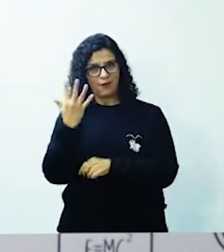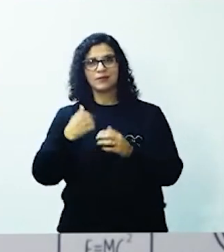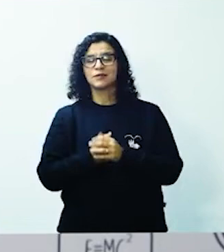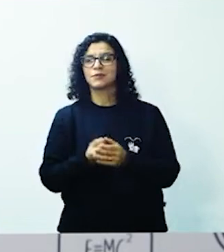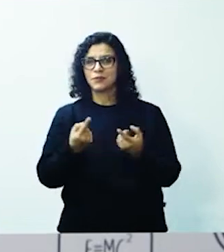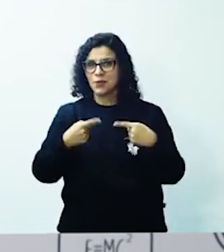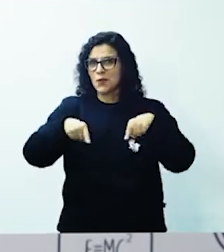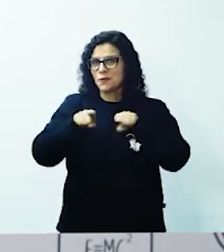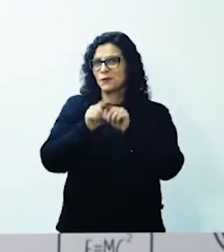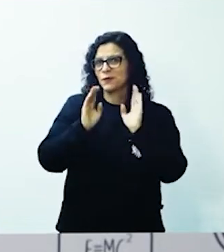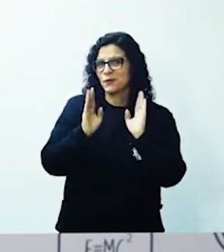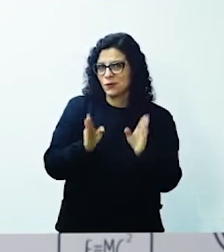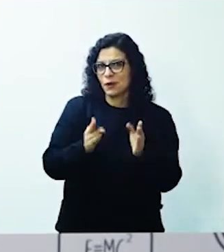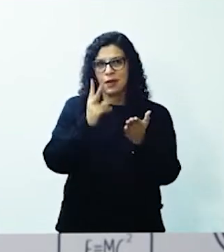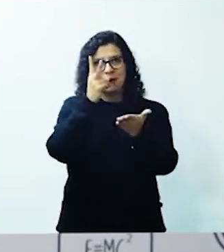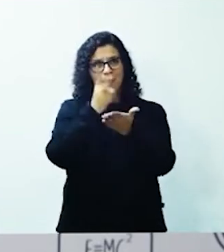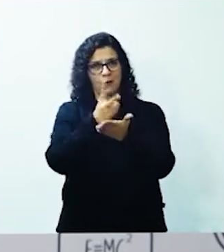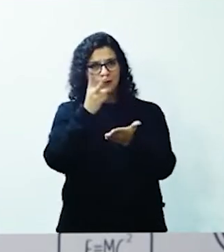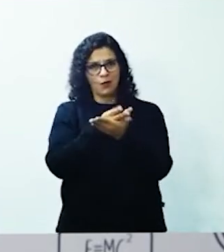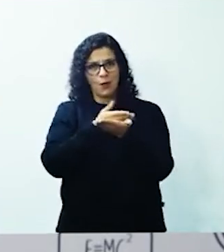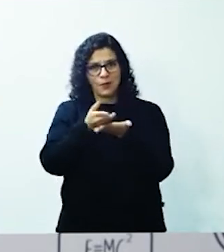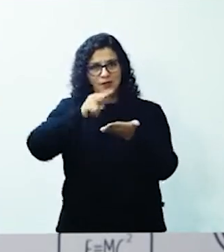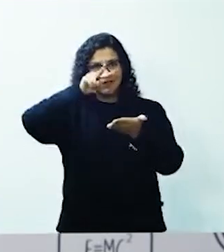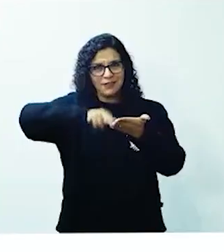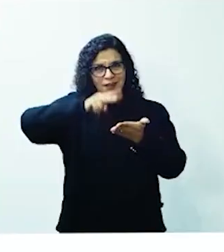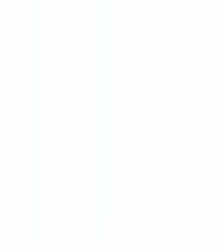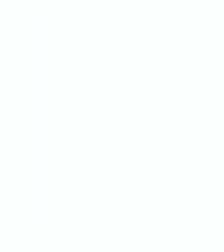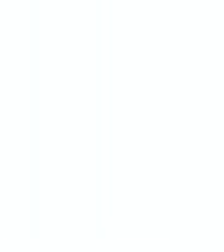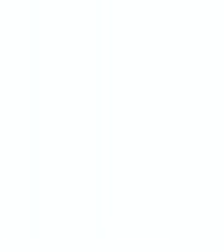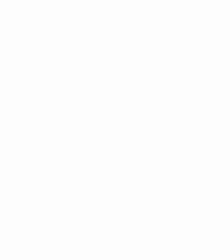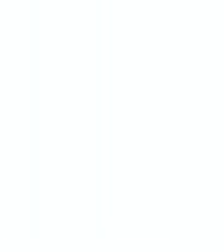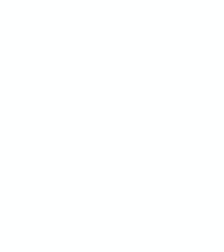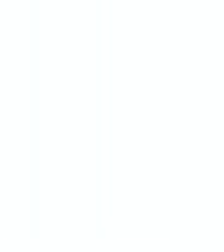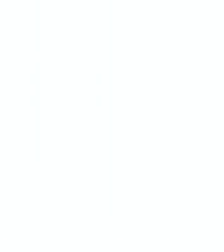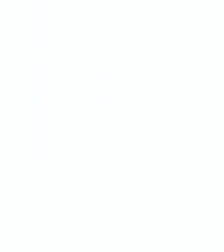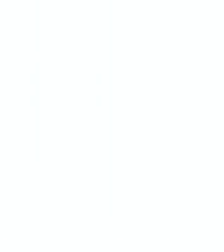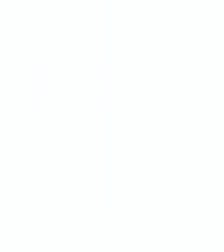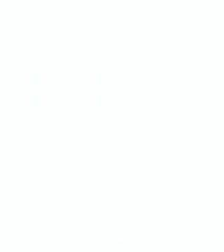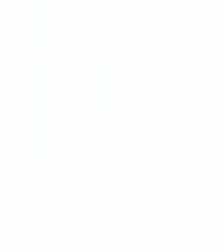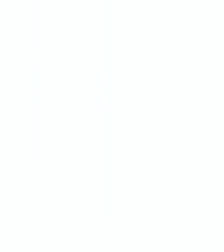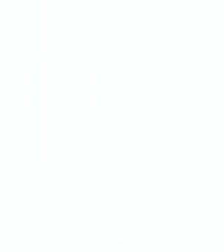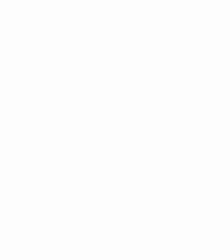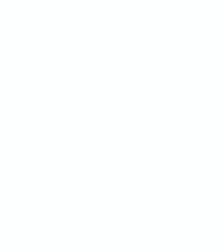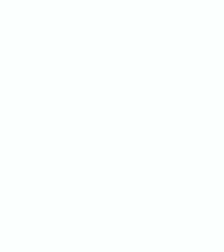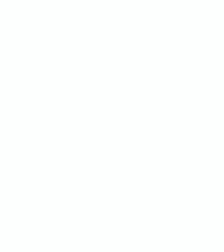sua vida e eu já volto para a gente começar a leitura do poema.